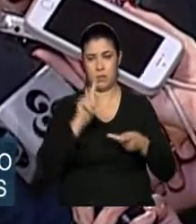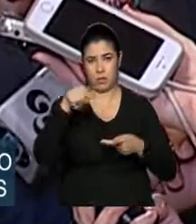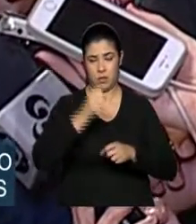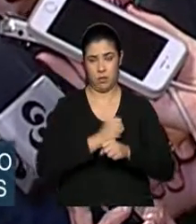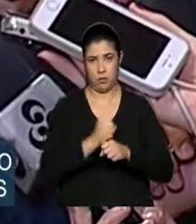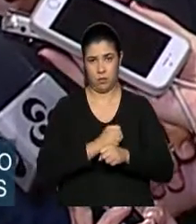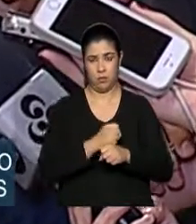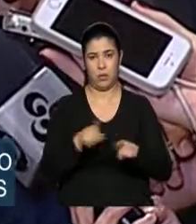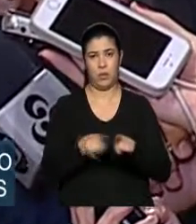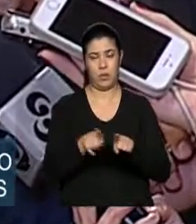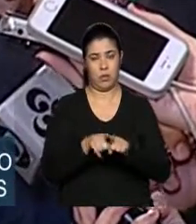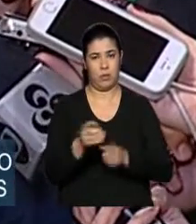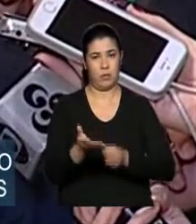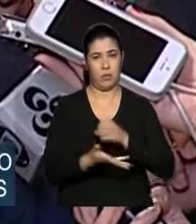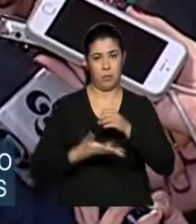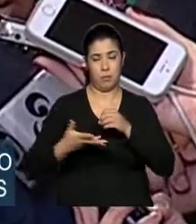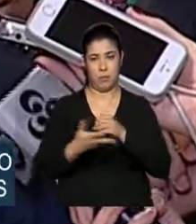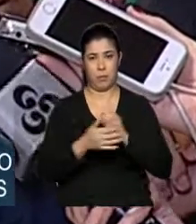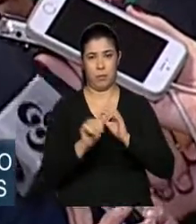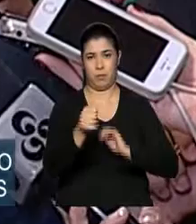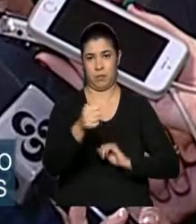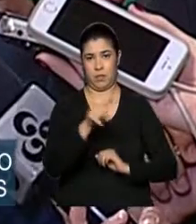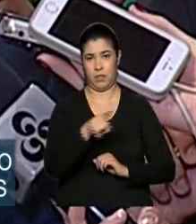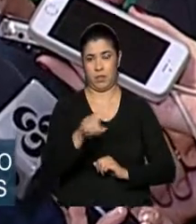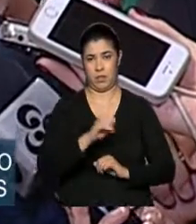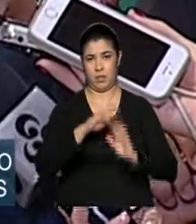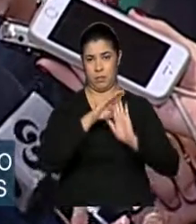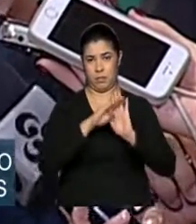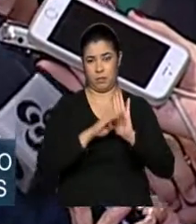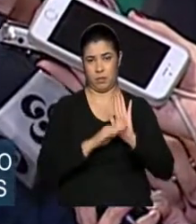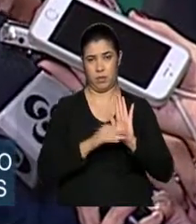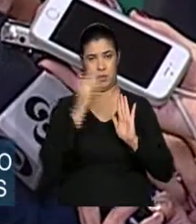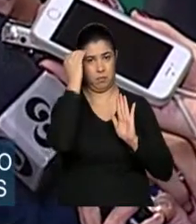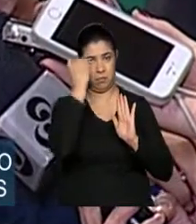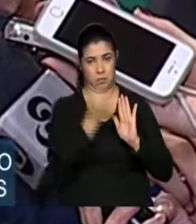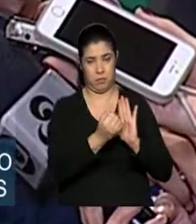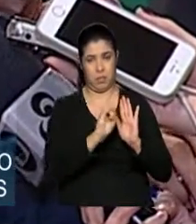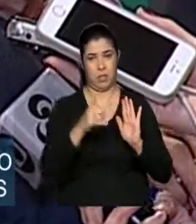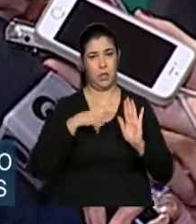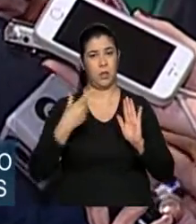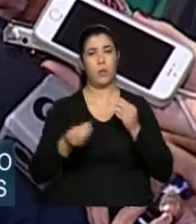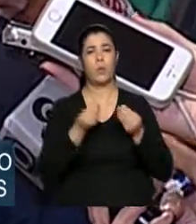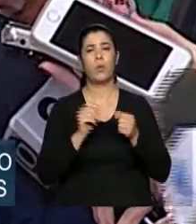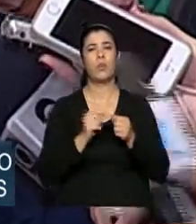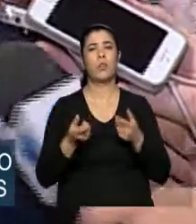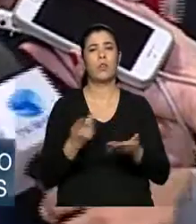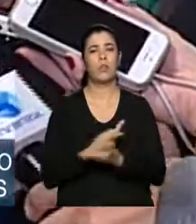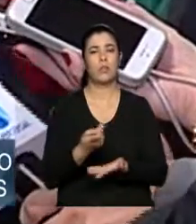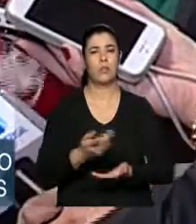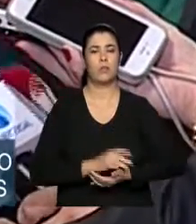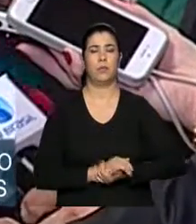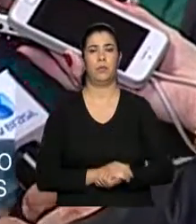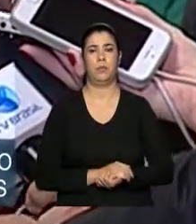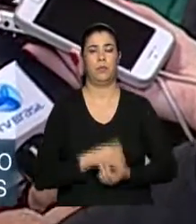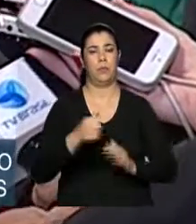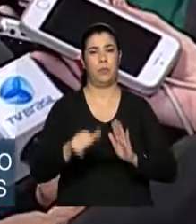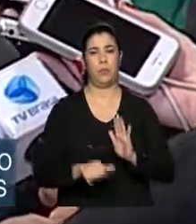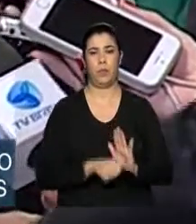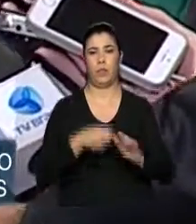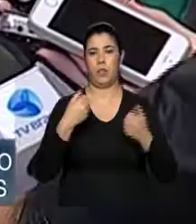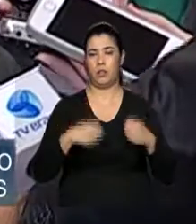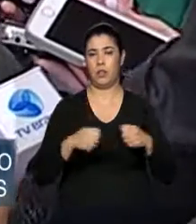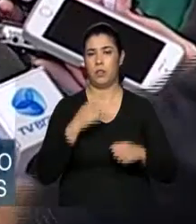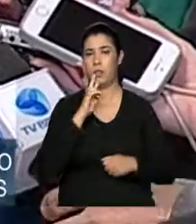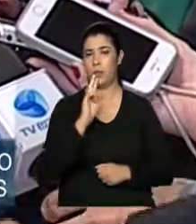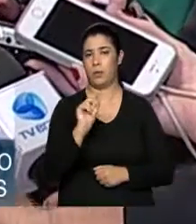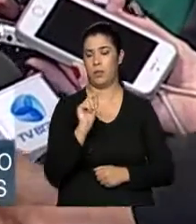vem, vai servir para avaliar também se esses requisitos estão sendo cumpridos e, se não forem cumpridos, o que vai acontecer? Em primeiro lugar, preciso dizer que o